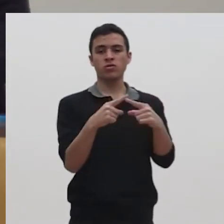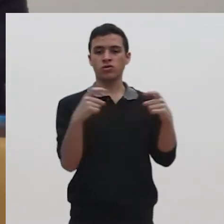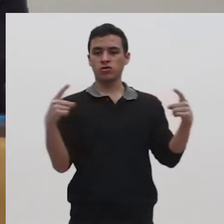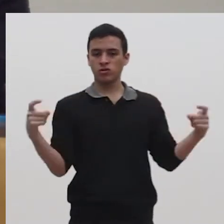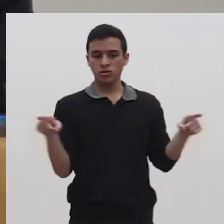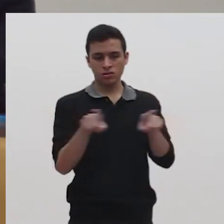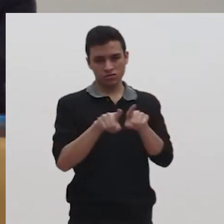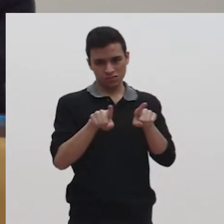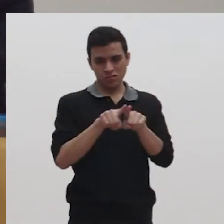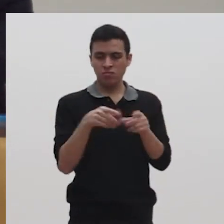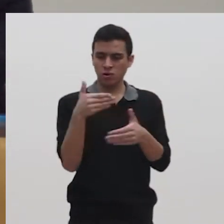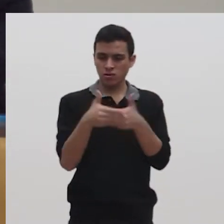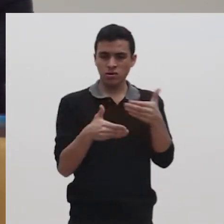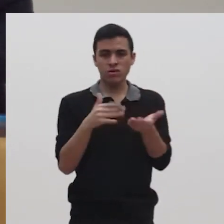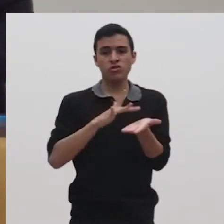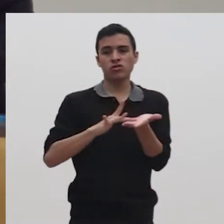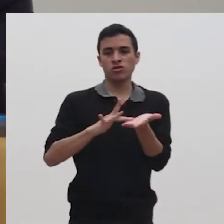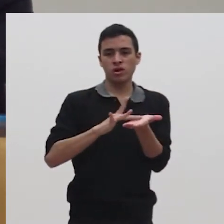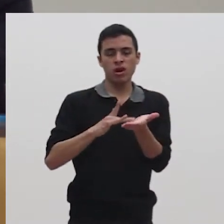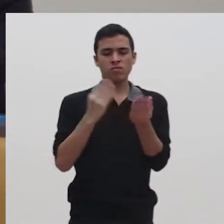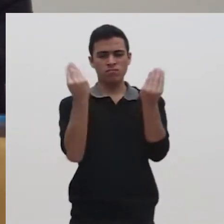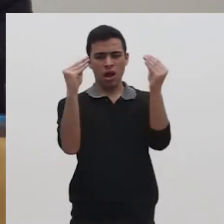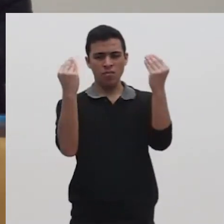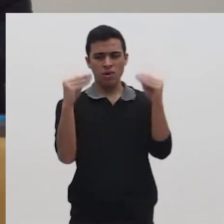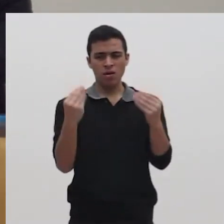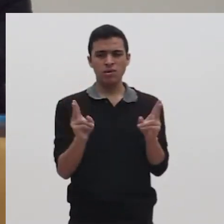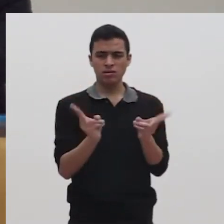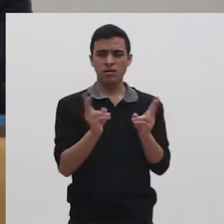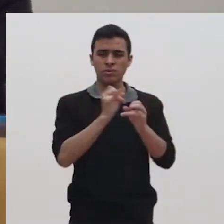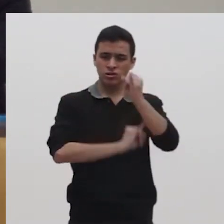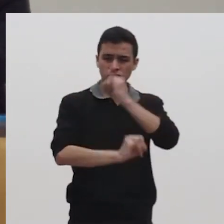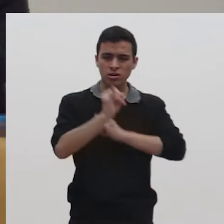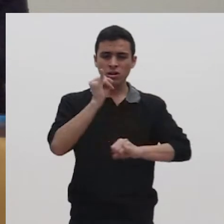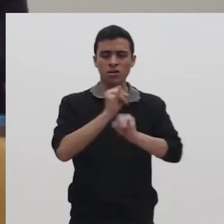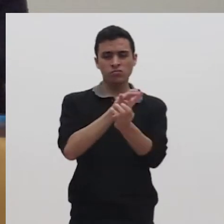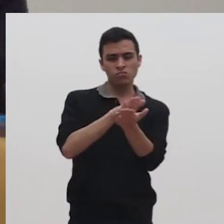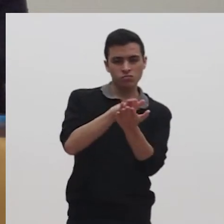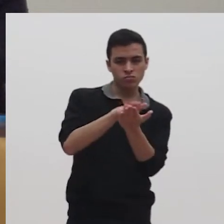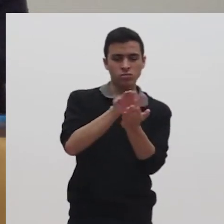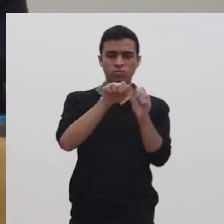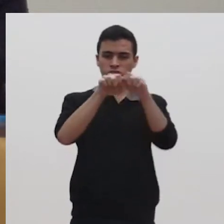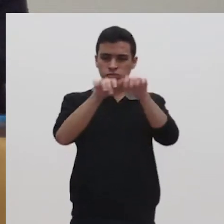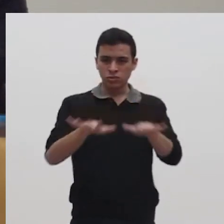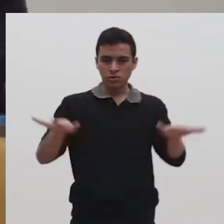essa produção científica digital que é colocada na internet, né, o índice de